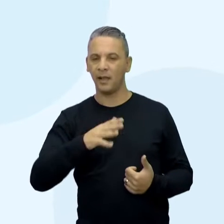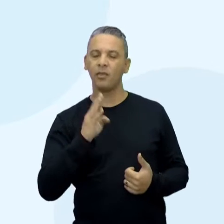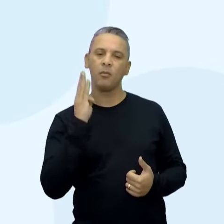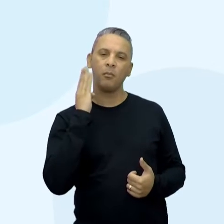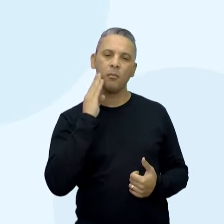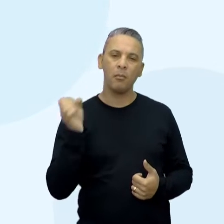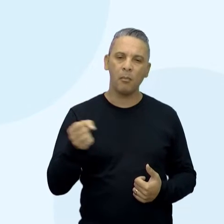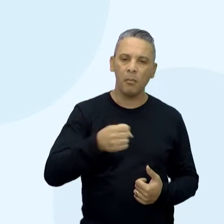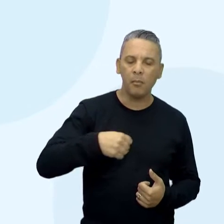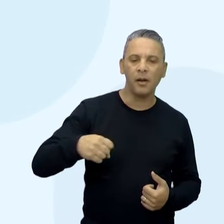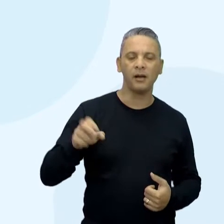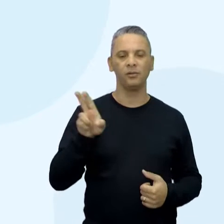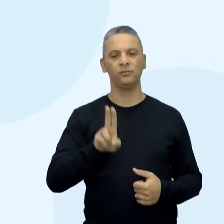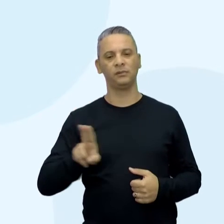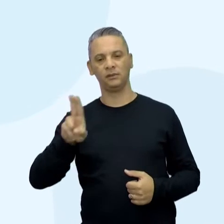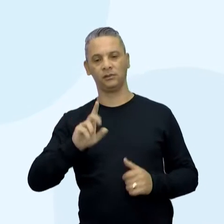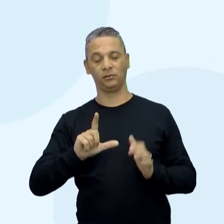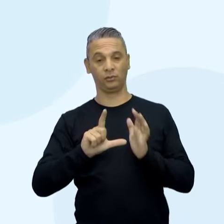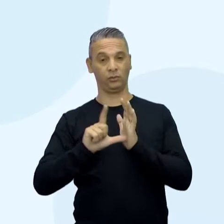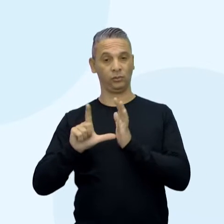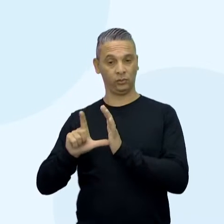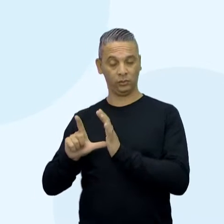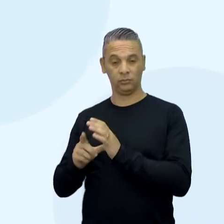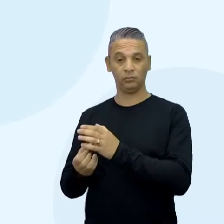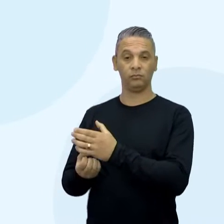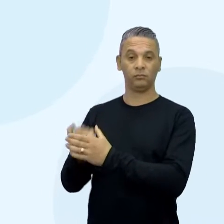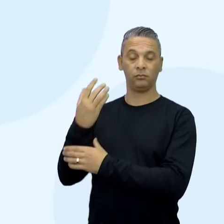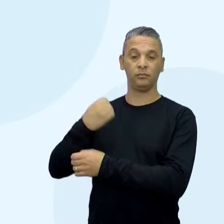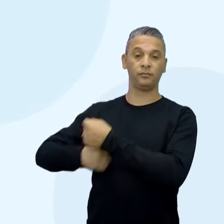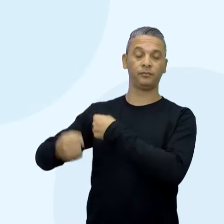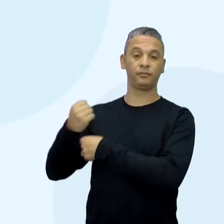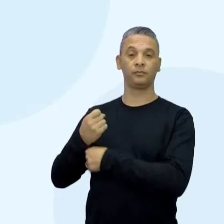bares, universidades e lojas. Ela foi fundada em